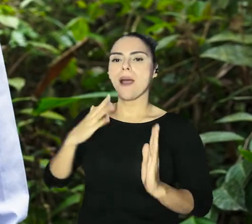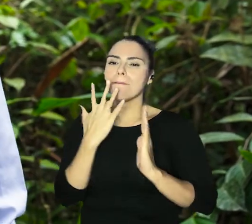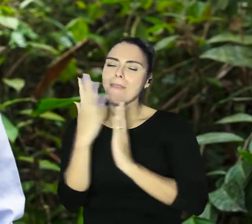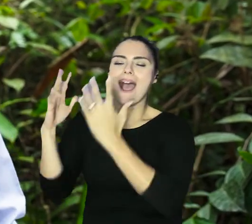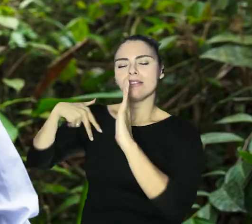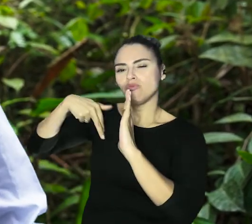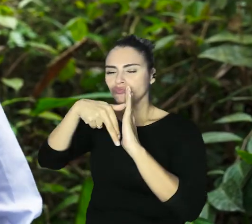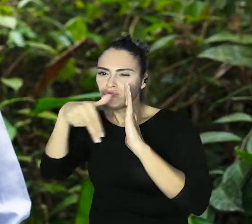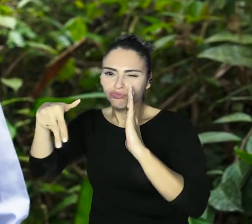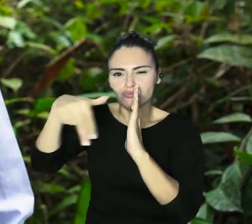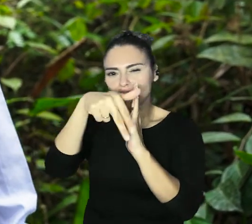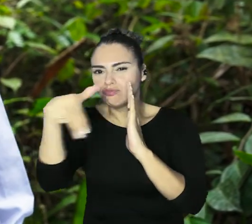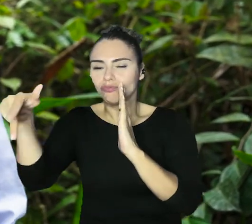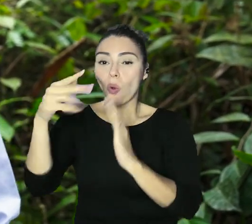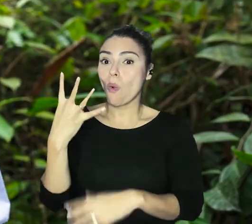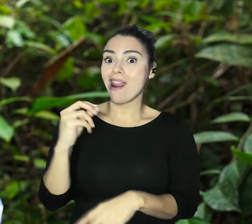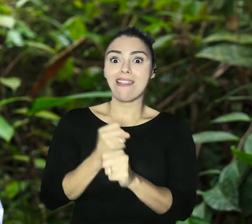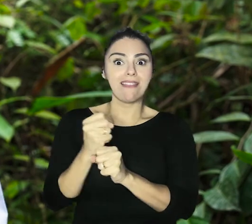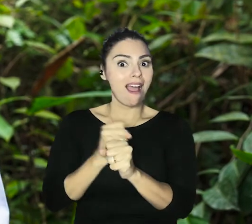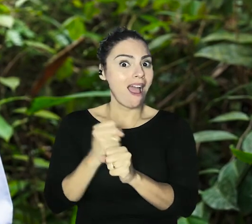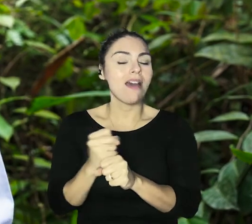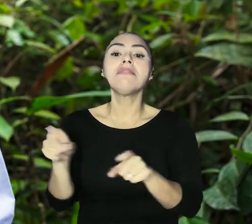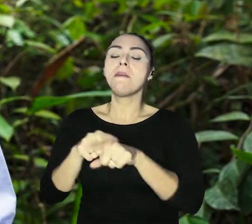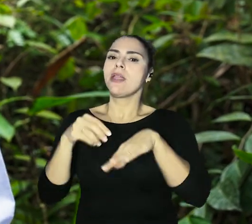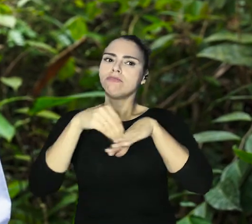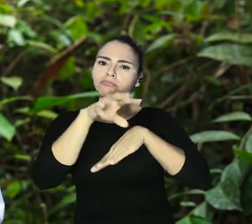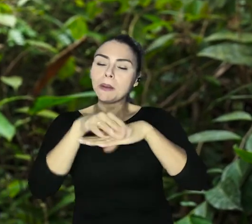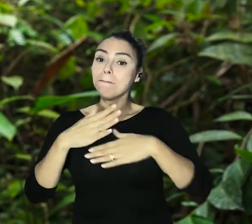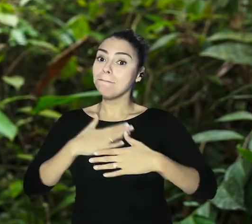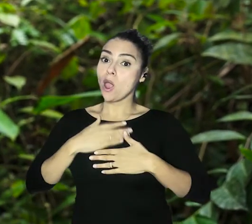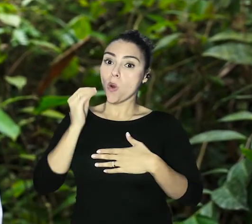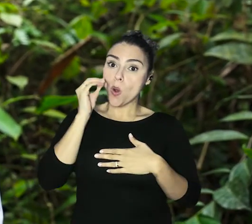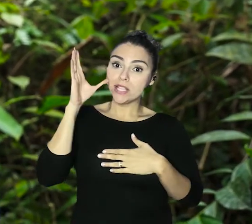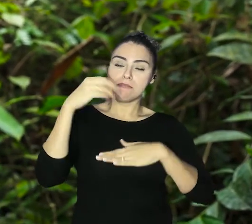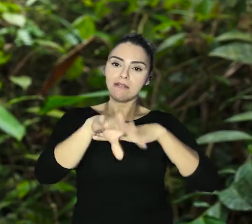anos que eu ando passando o conhecimento, o meu conhecimento para